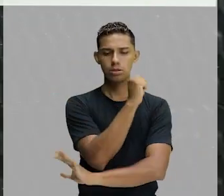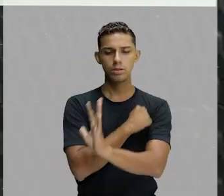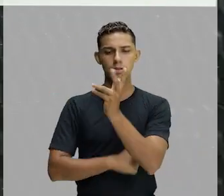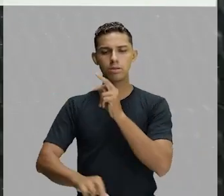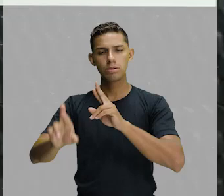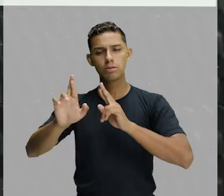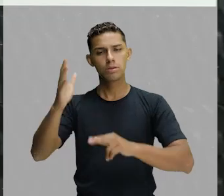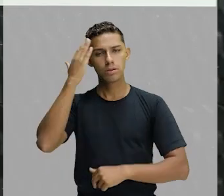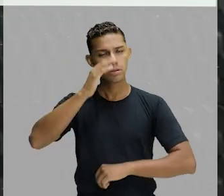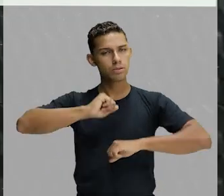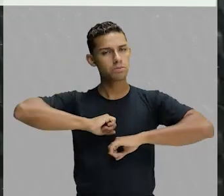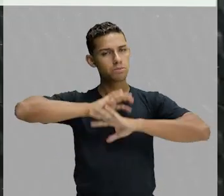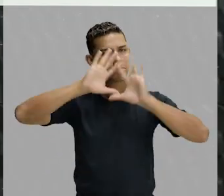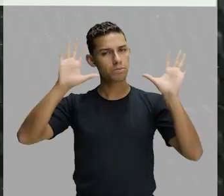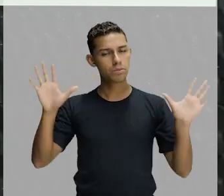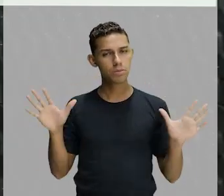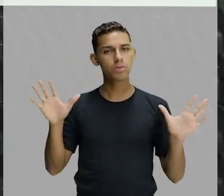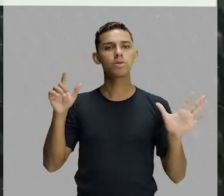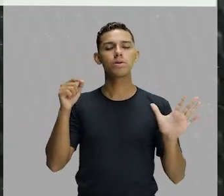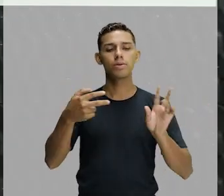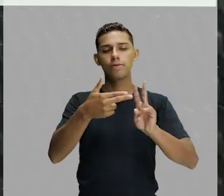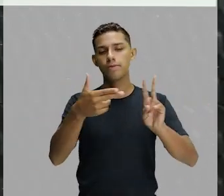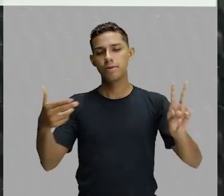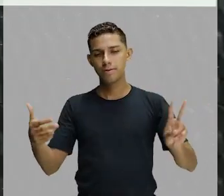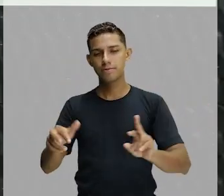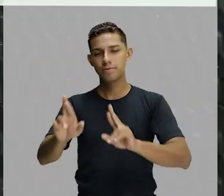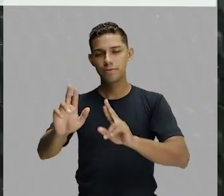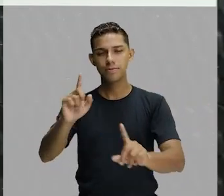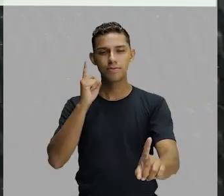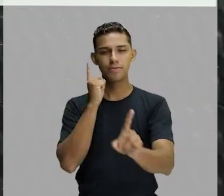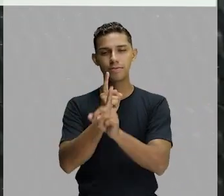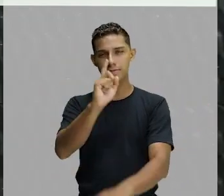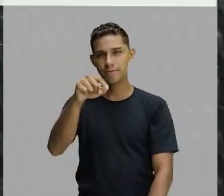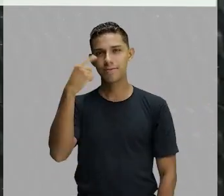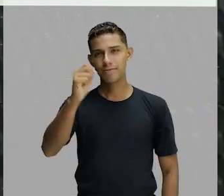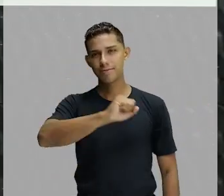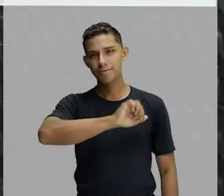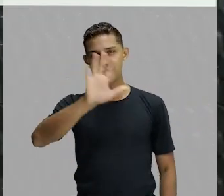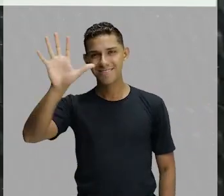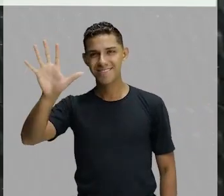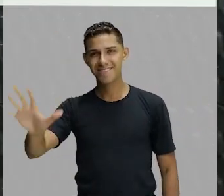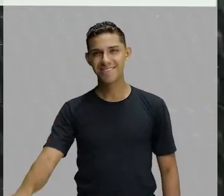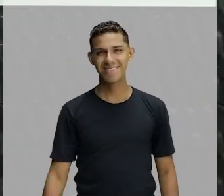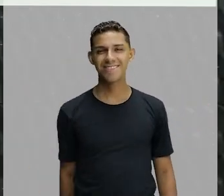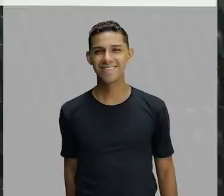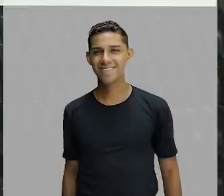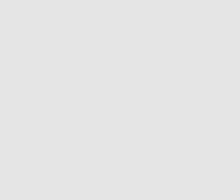que é sobre nutrição vegetal, e aguardo vocês na próxima aula. Tchau, tchau.